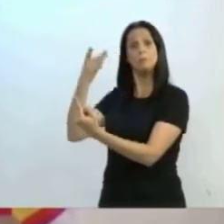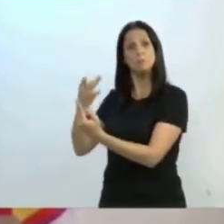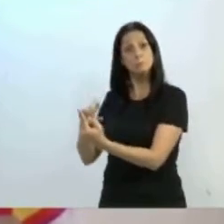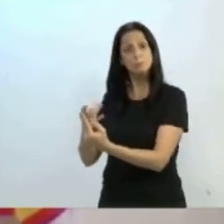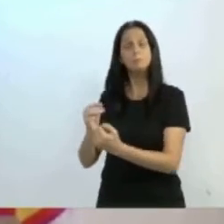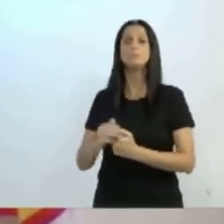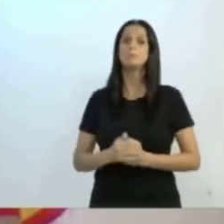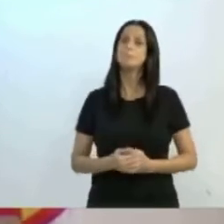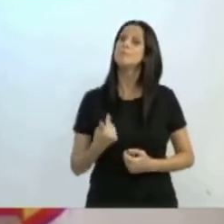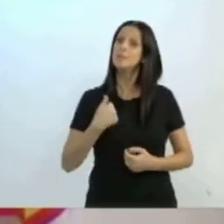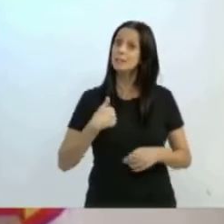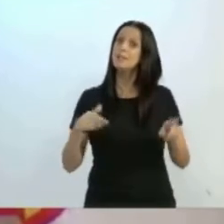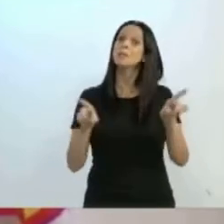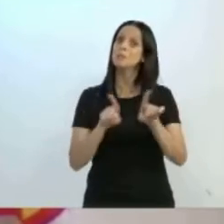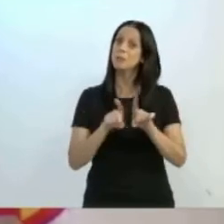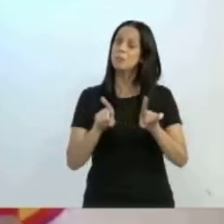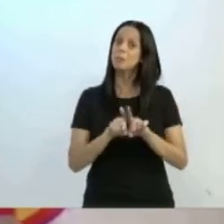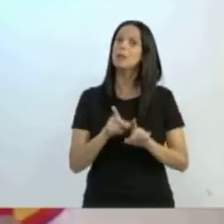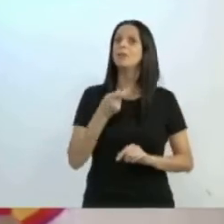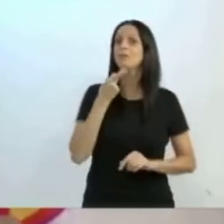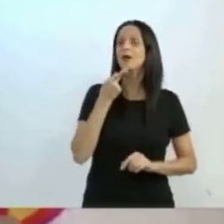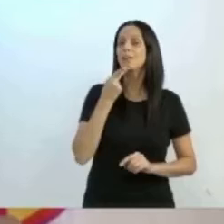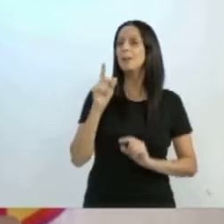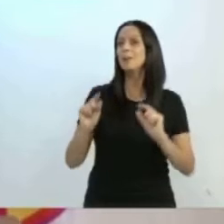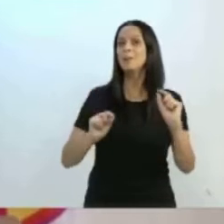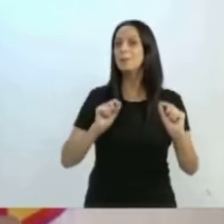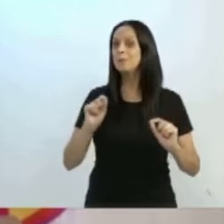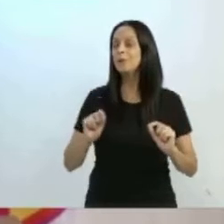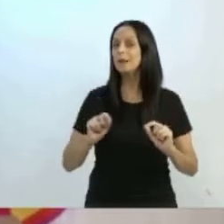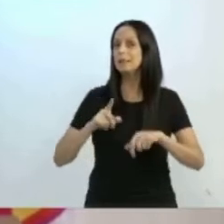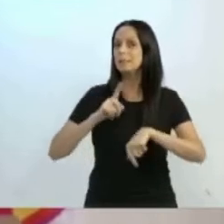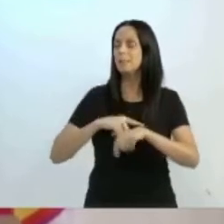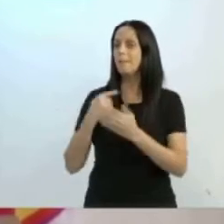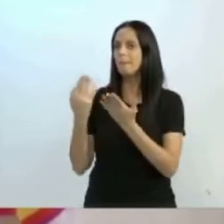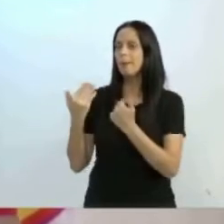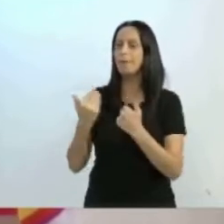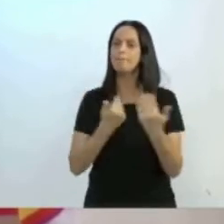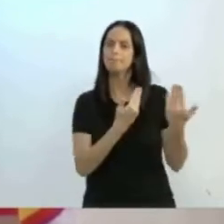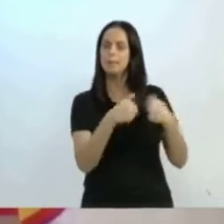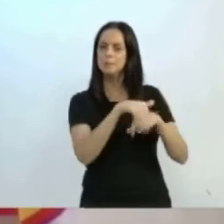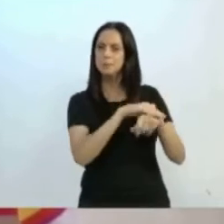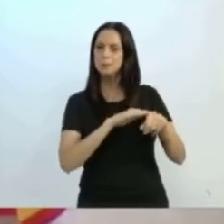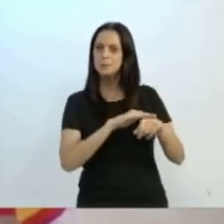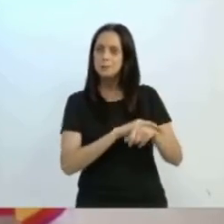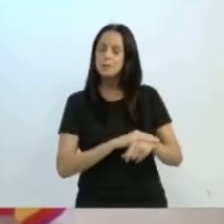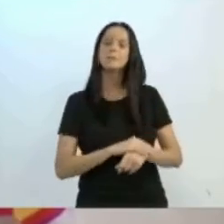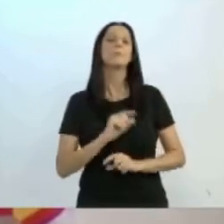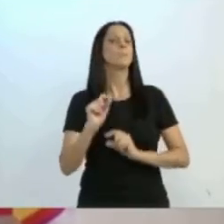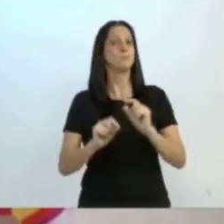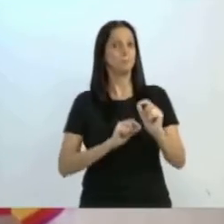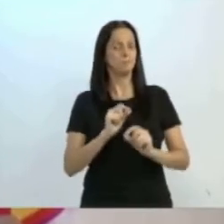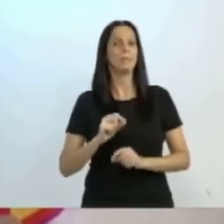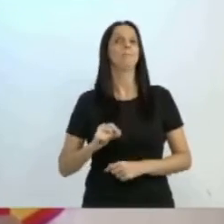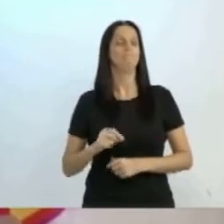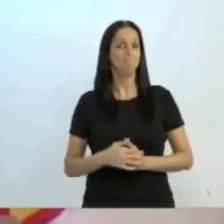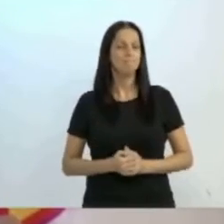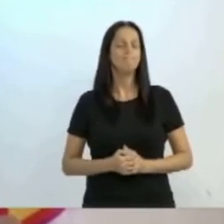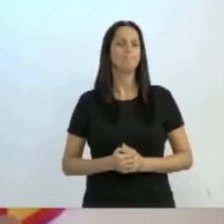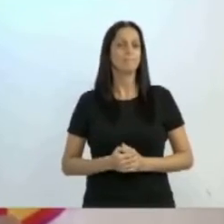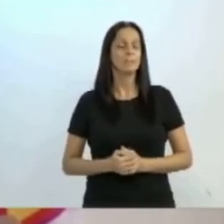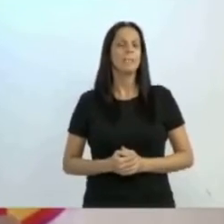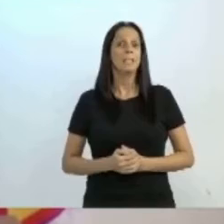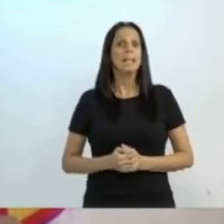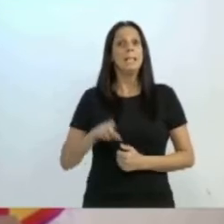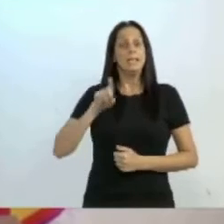Marcos vossa excelência' e alguns vereadores o que brigam muito porque o grande preocupação do empreendedor é que o estado não atrapalho